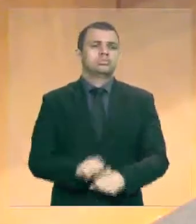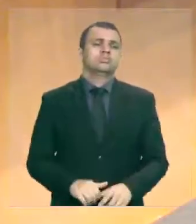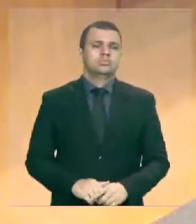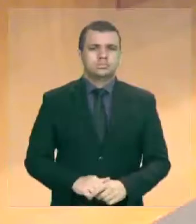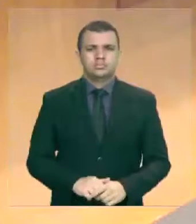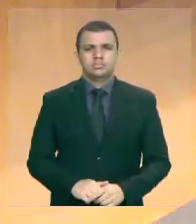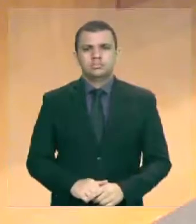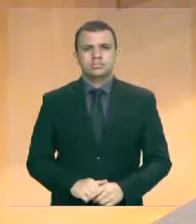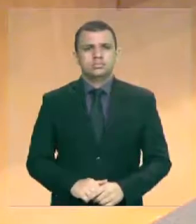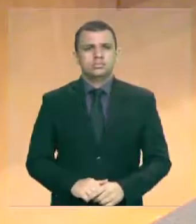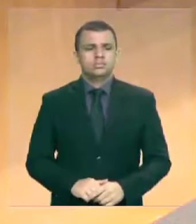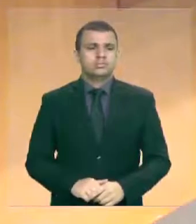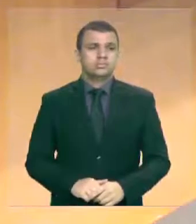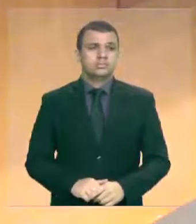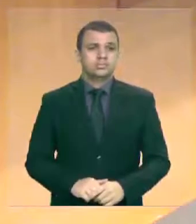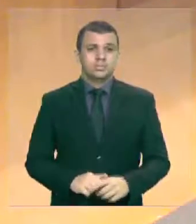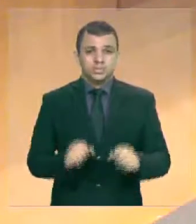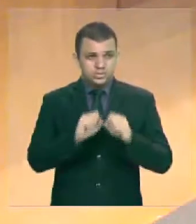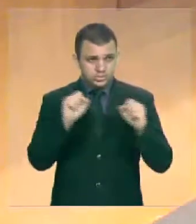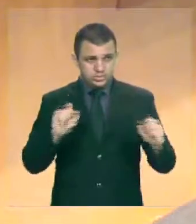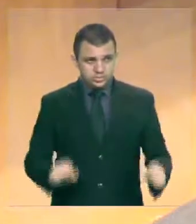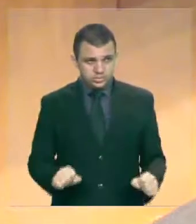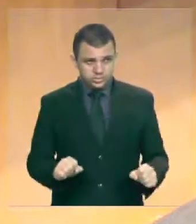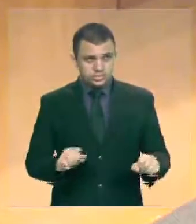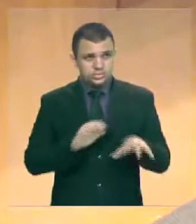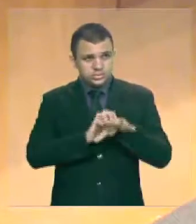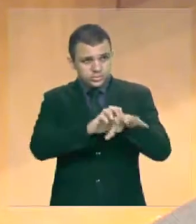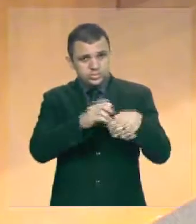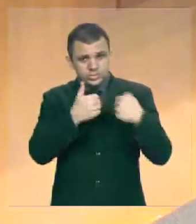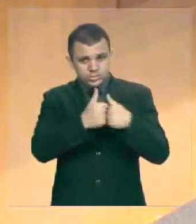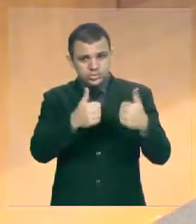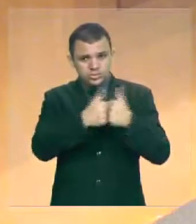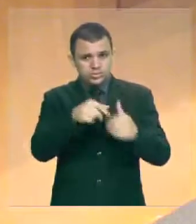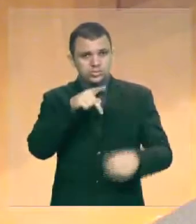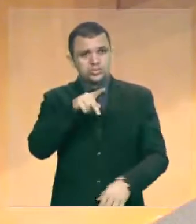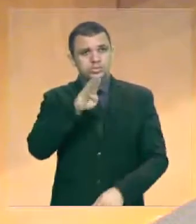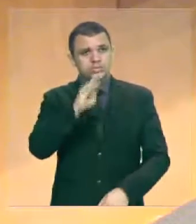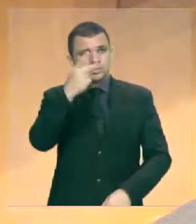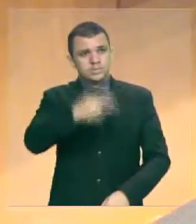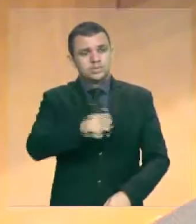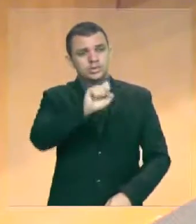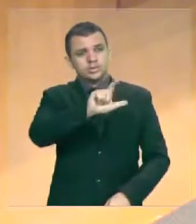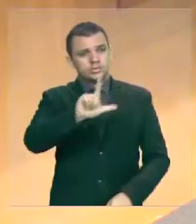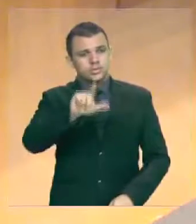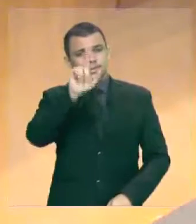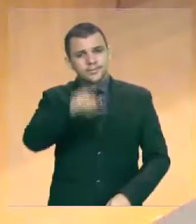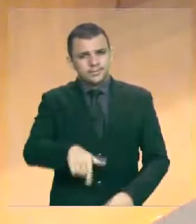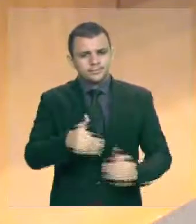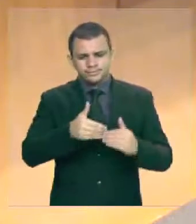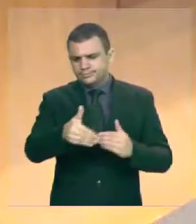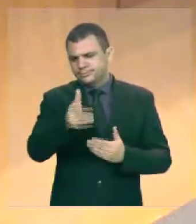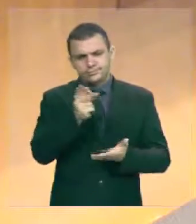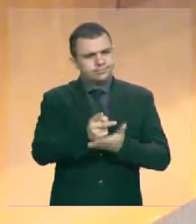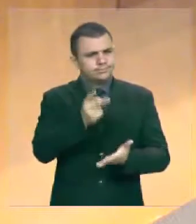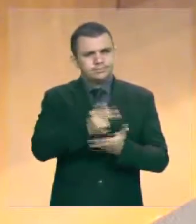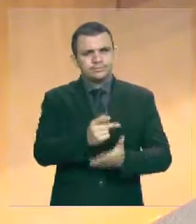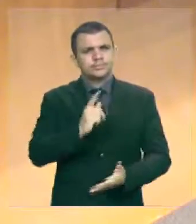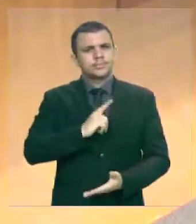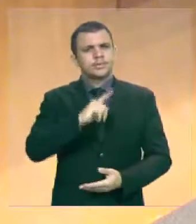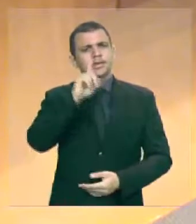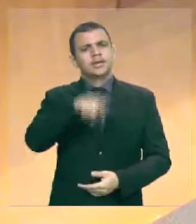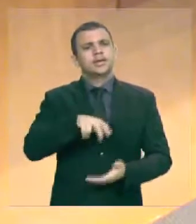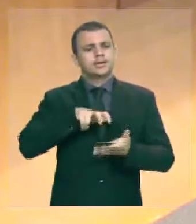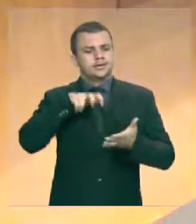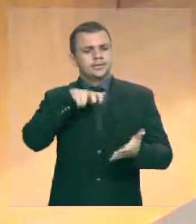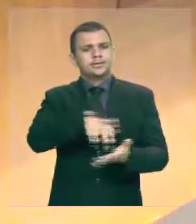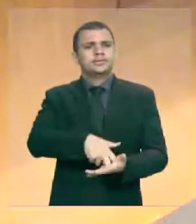O sistema de transportes públicos de São Luís é e sempre foi um castigo